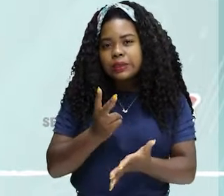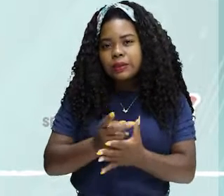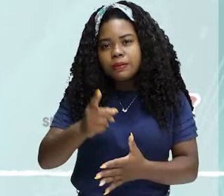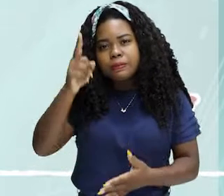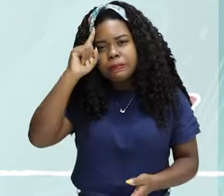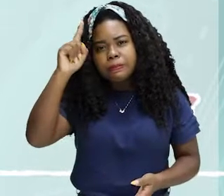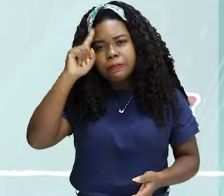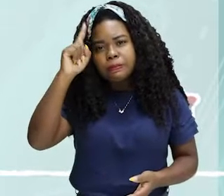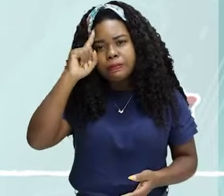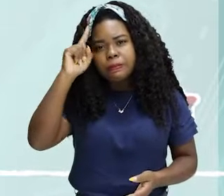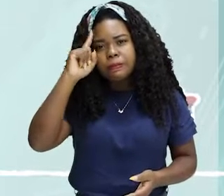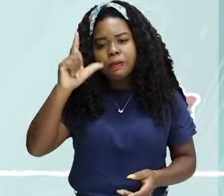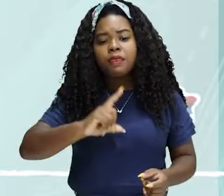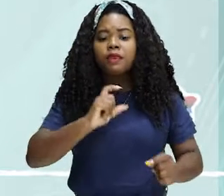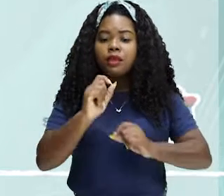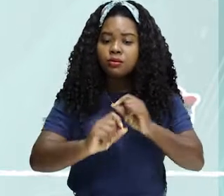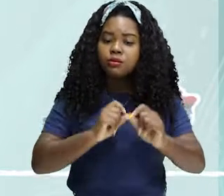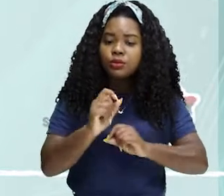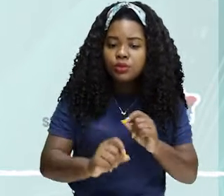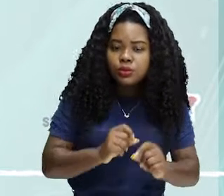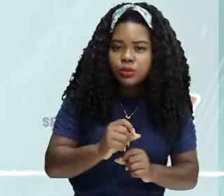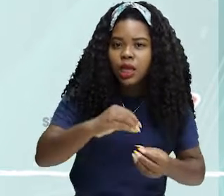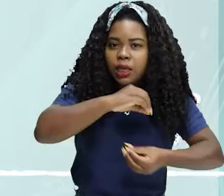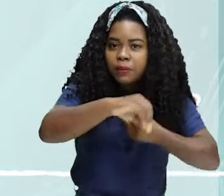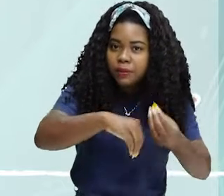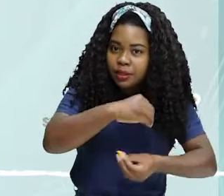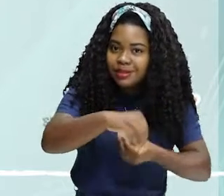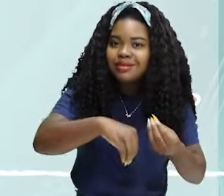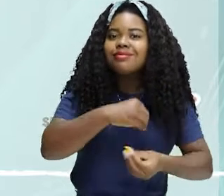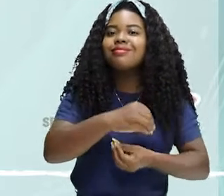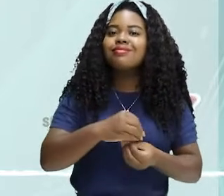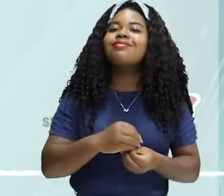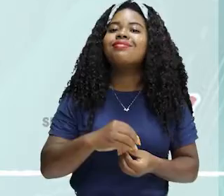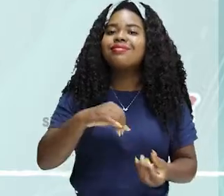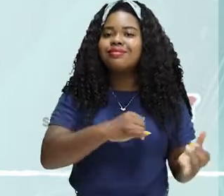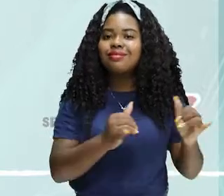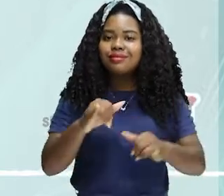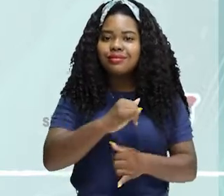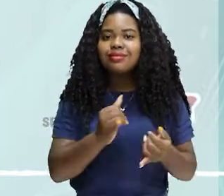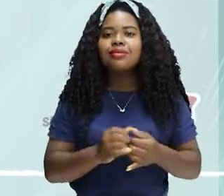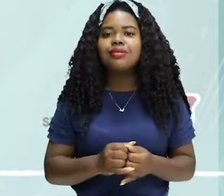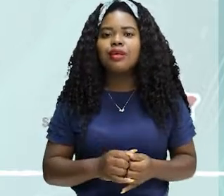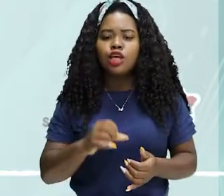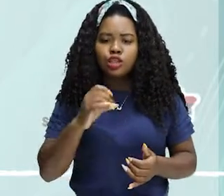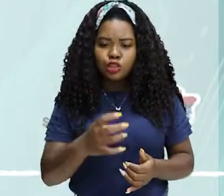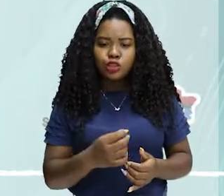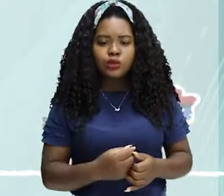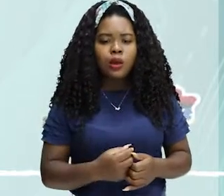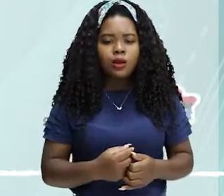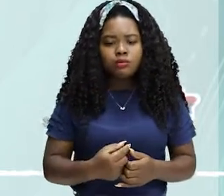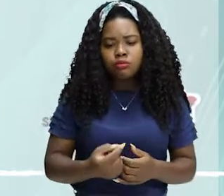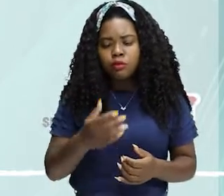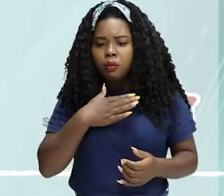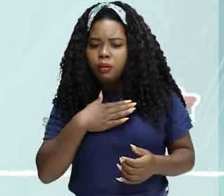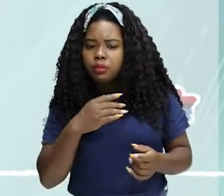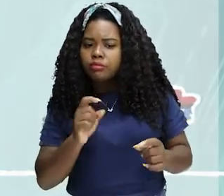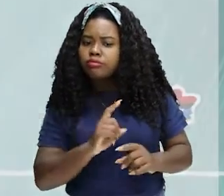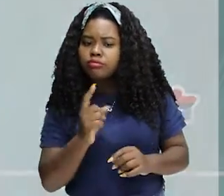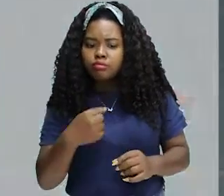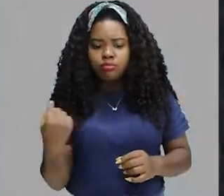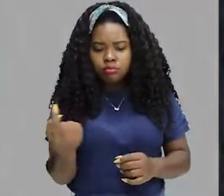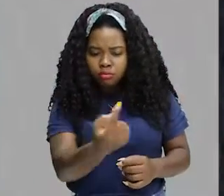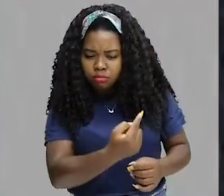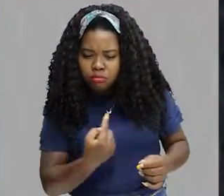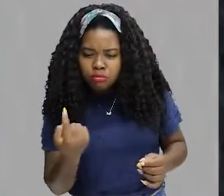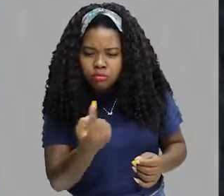inteiro, ocorrem reações químicas, não só ao nosso redor, mas também no nosso organismo, de